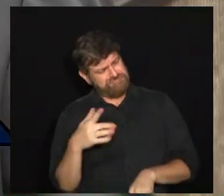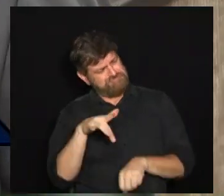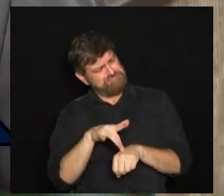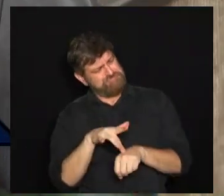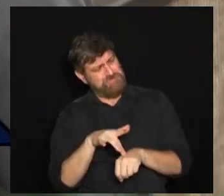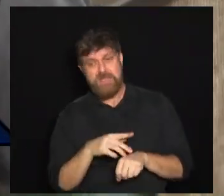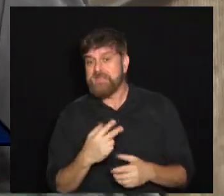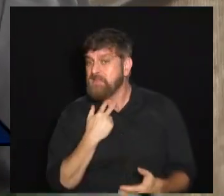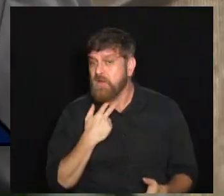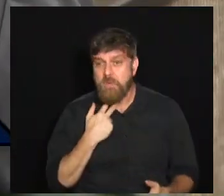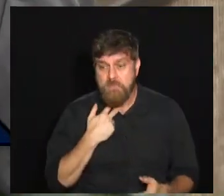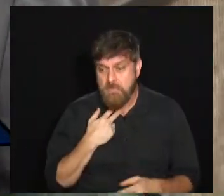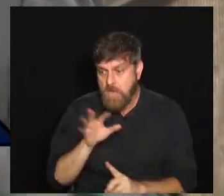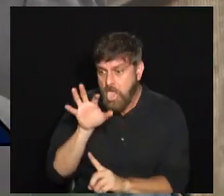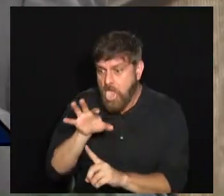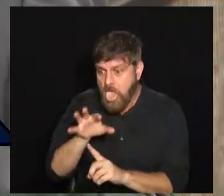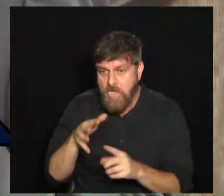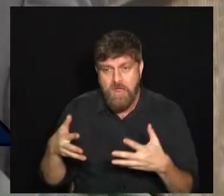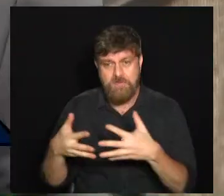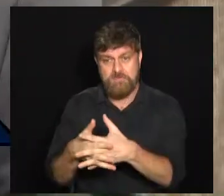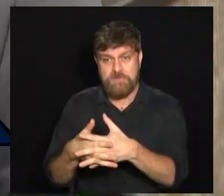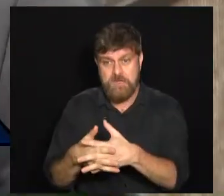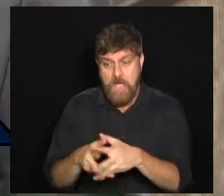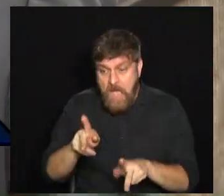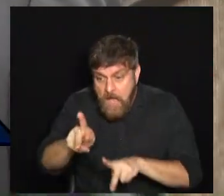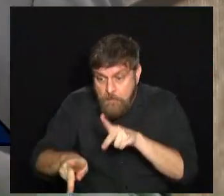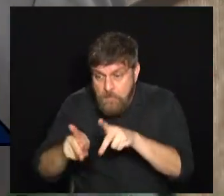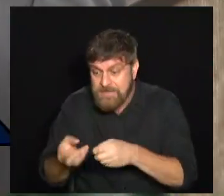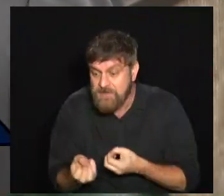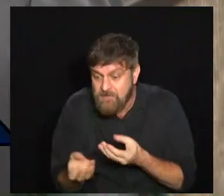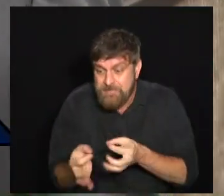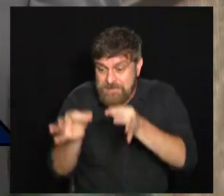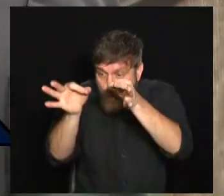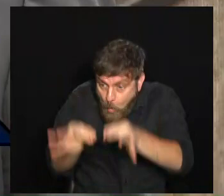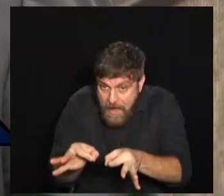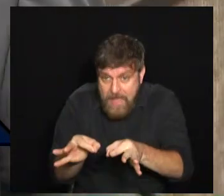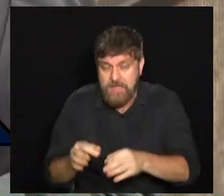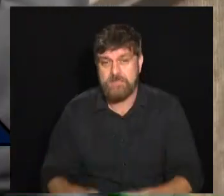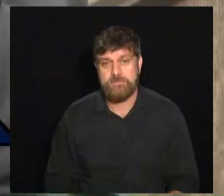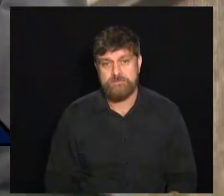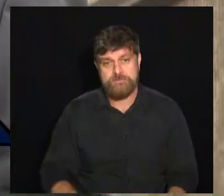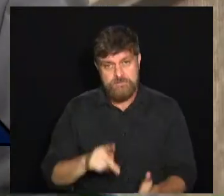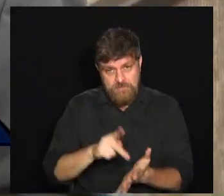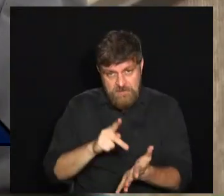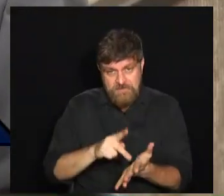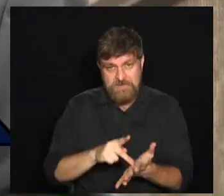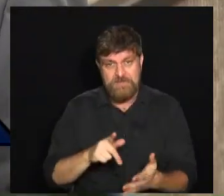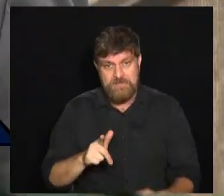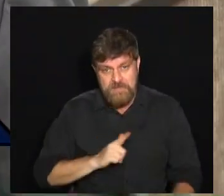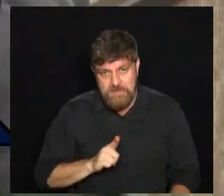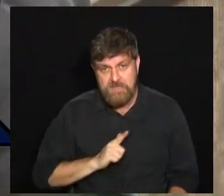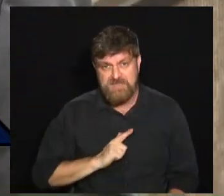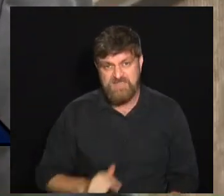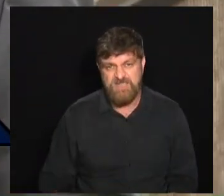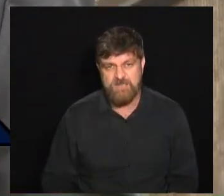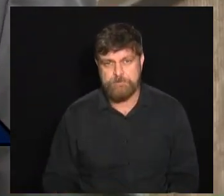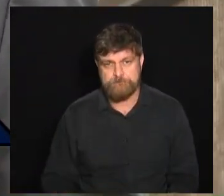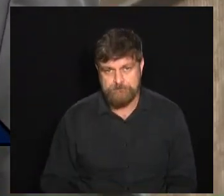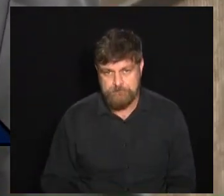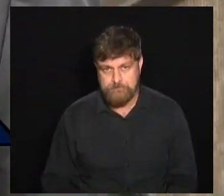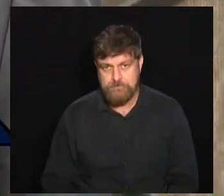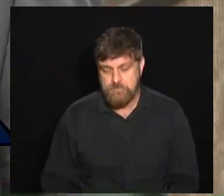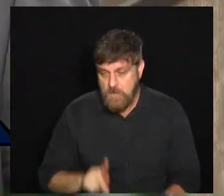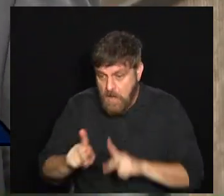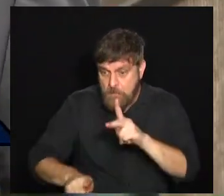pode ser confundida. A população tem que ter uma informação certa. Realmente, tem que ter uma segregação hoje na